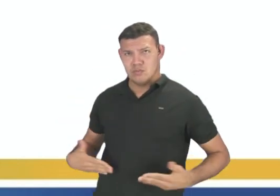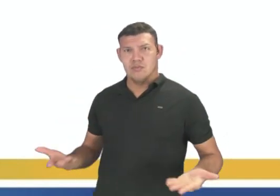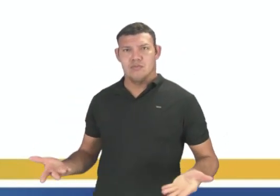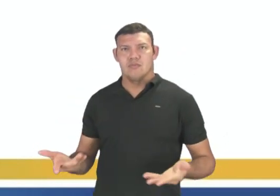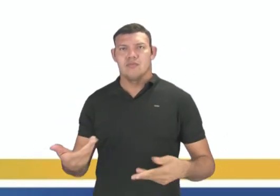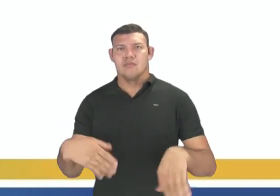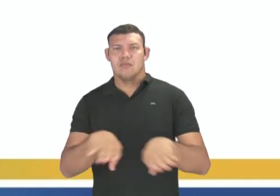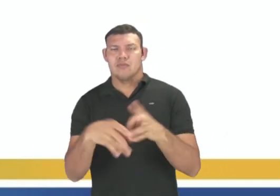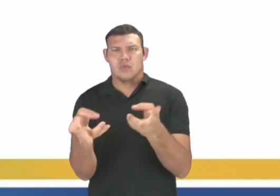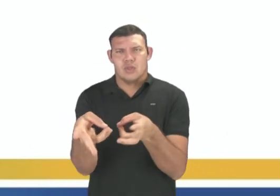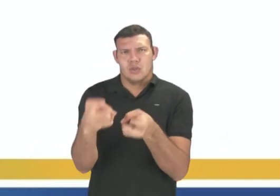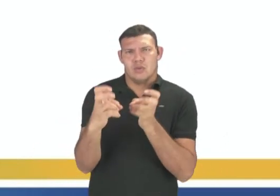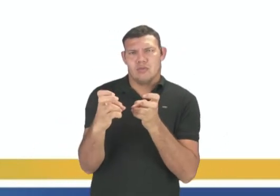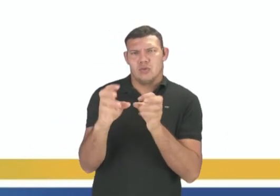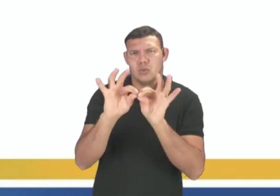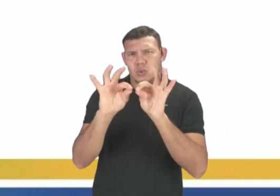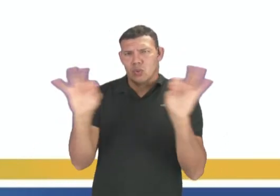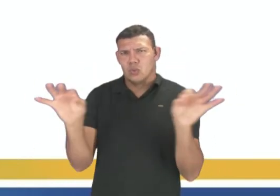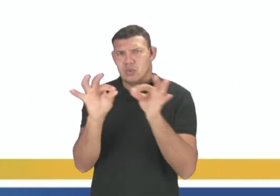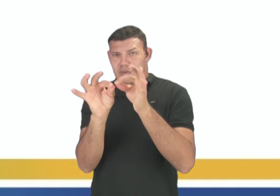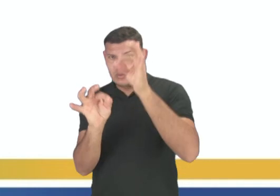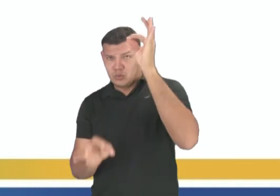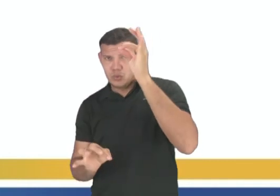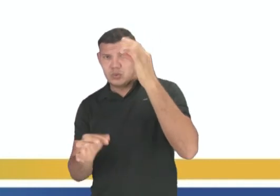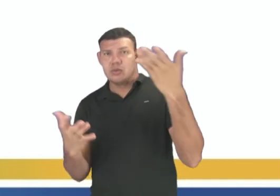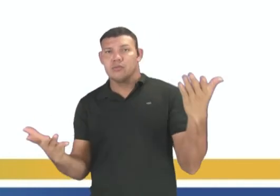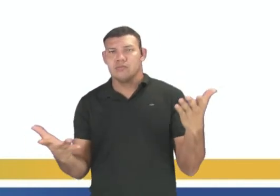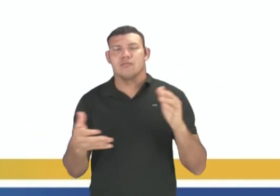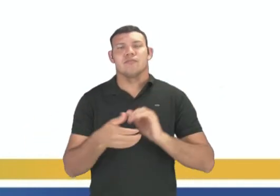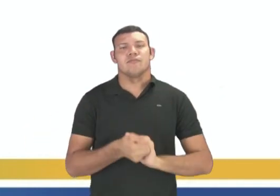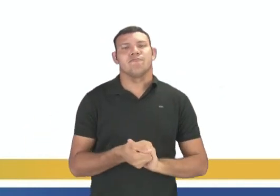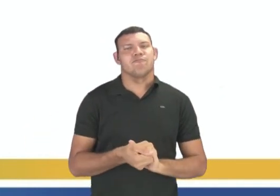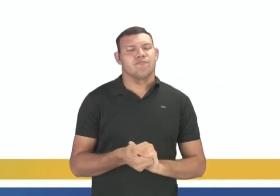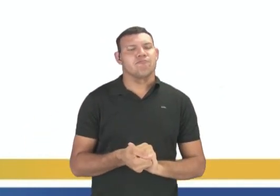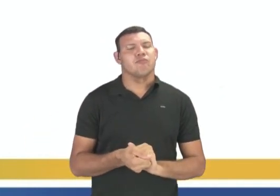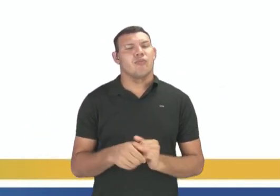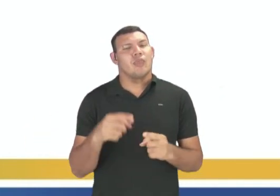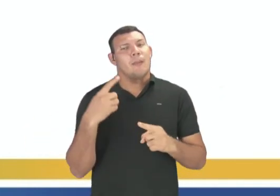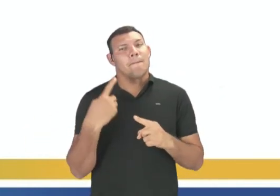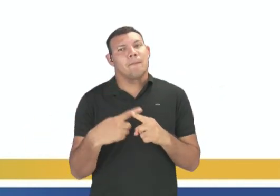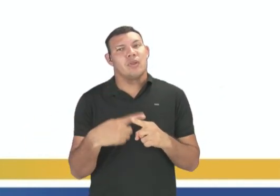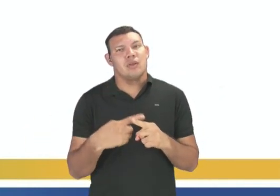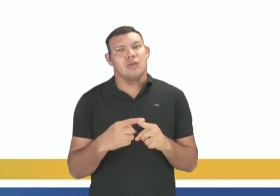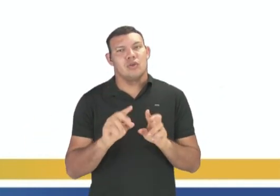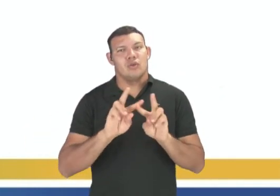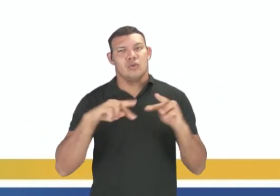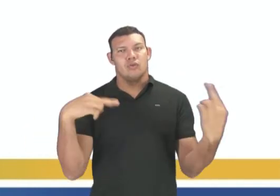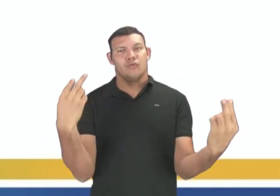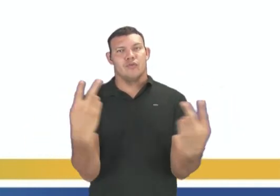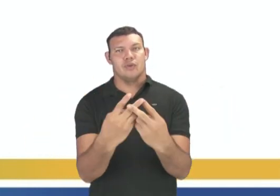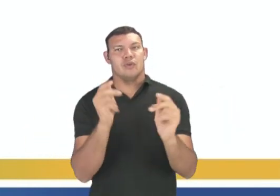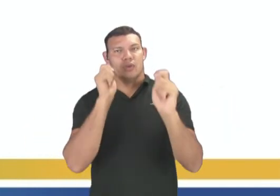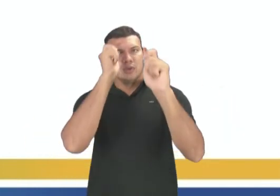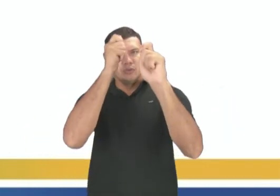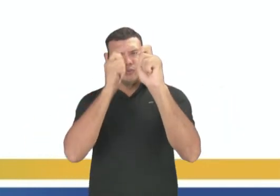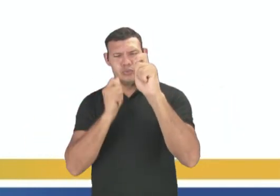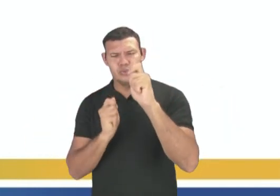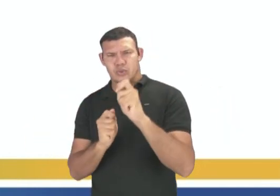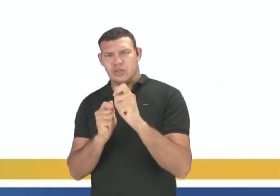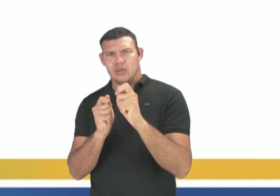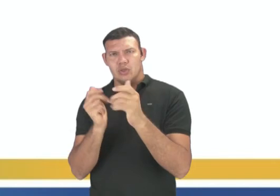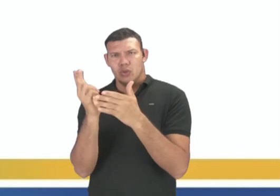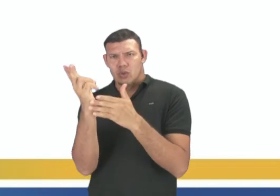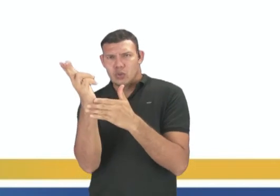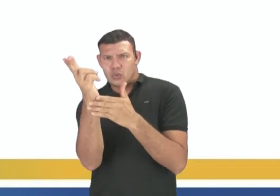da perspectiva isométrica, estudo esse indispensável para a composição do volume das esculturas e o contorno